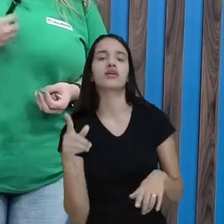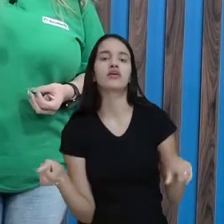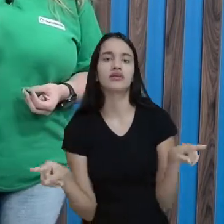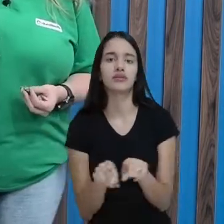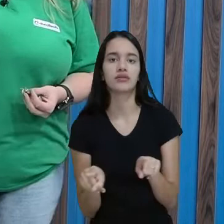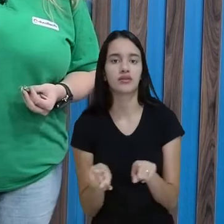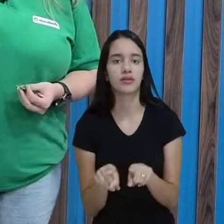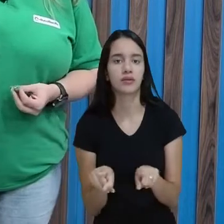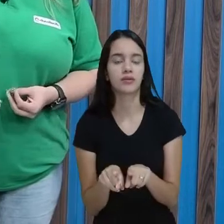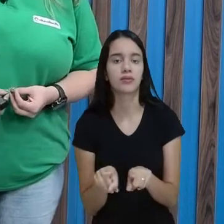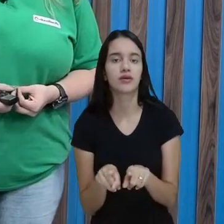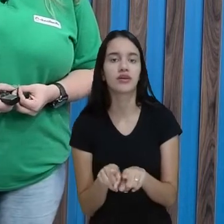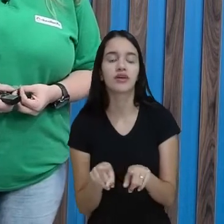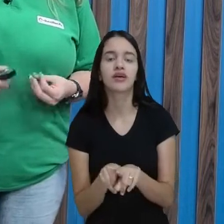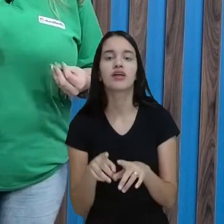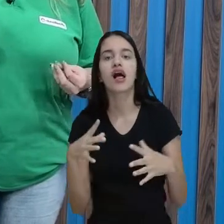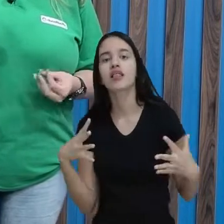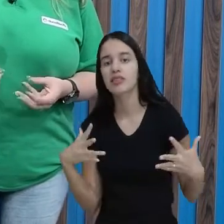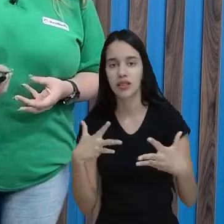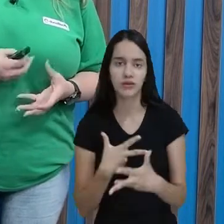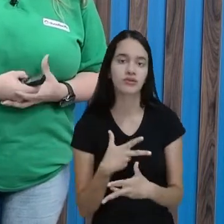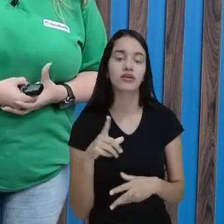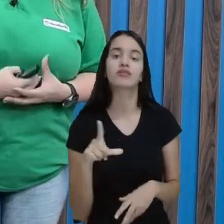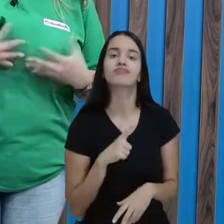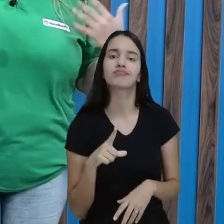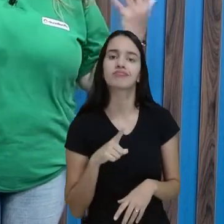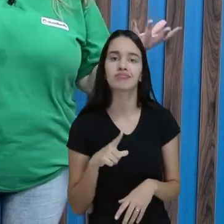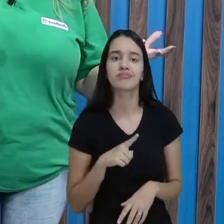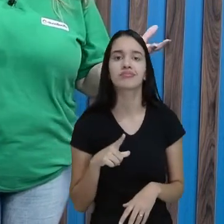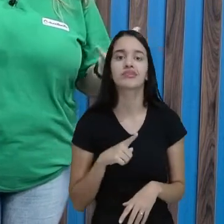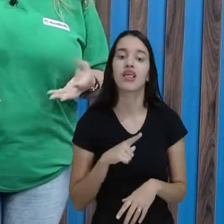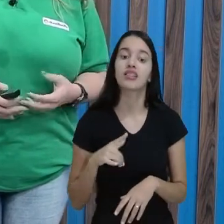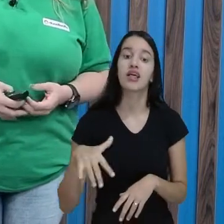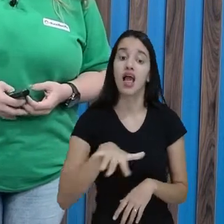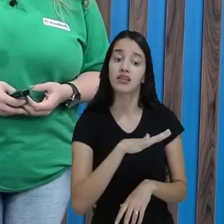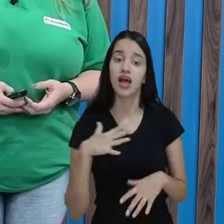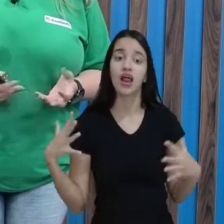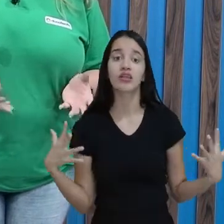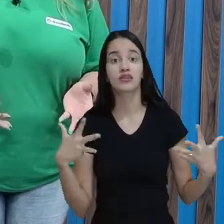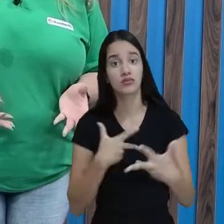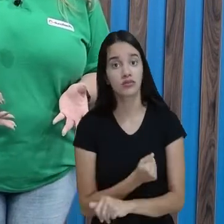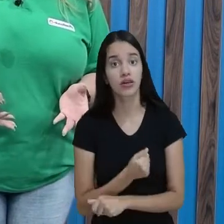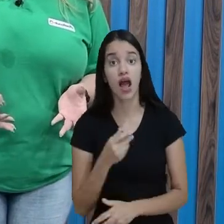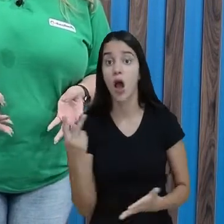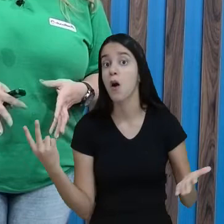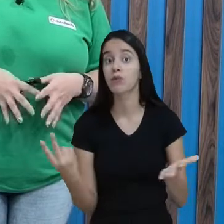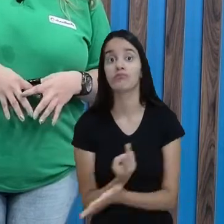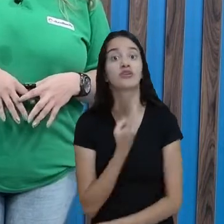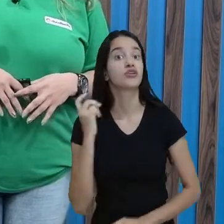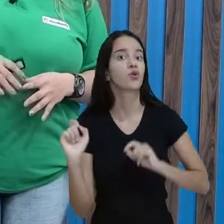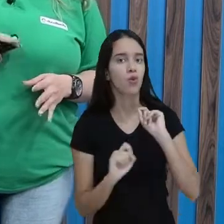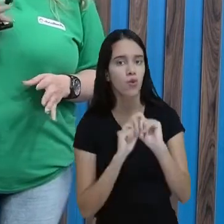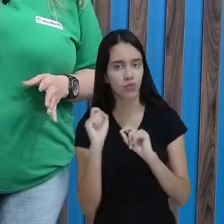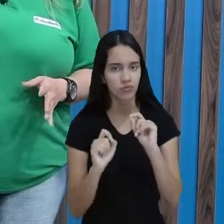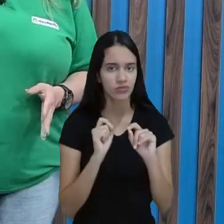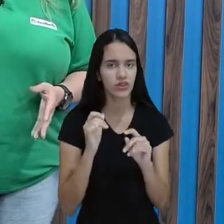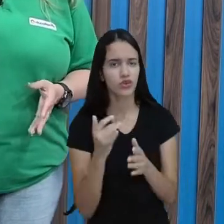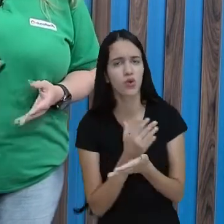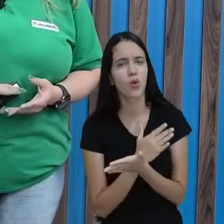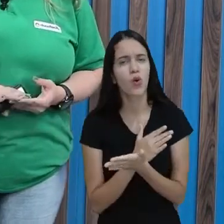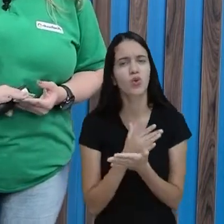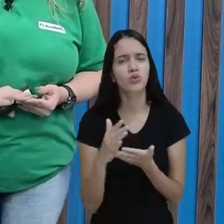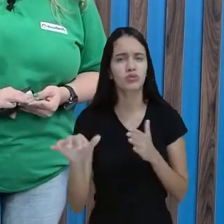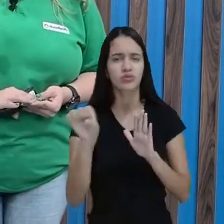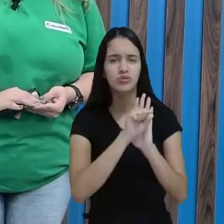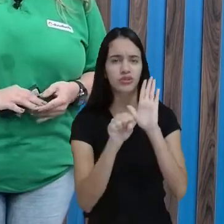o mecanismo de seleção natural que ocorre, né, no ambiente natural, o que é que aconteceu? Lá para o comecinho